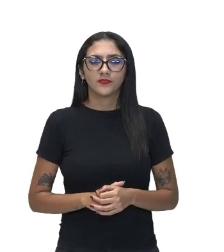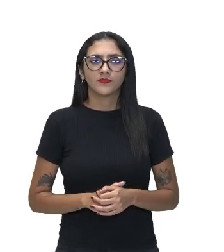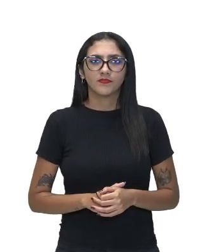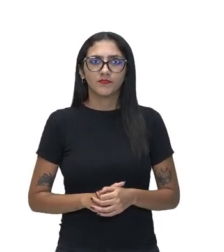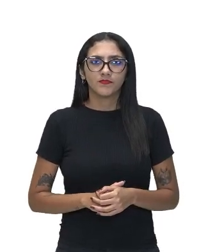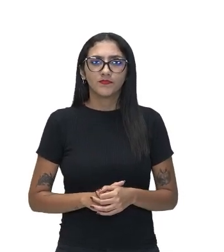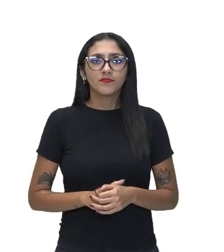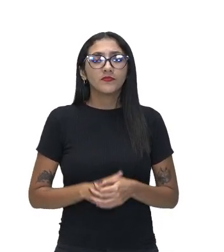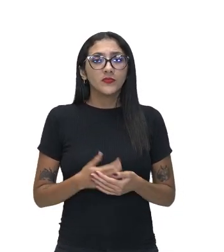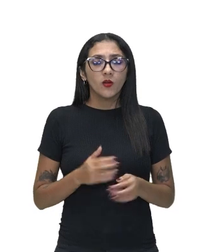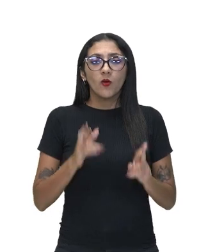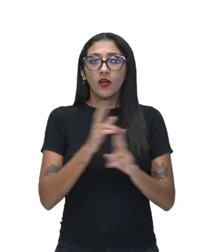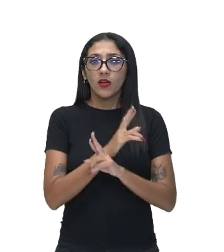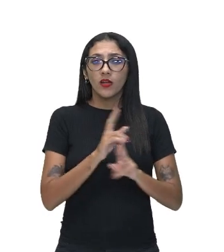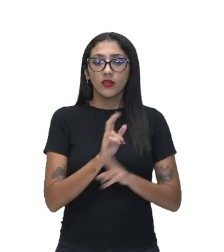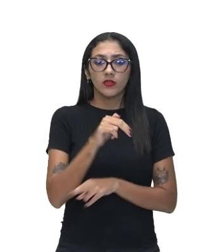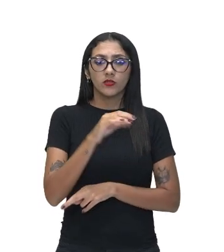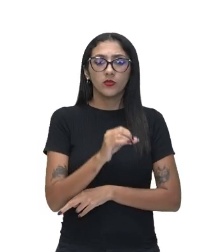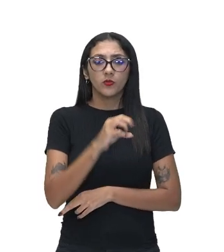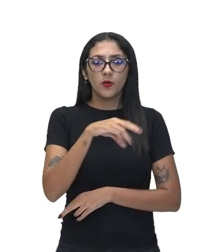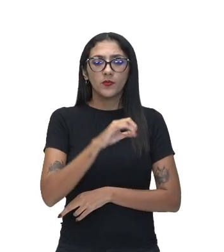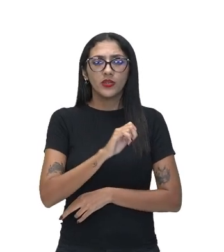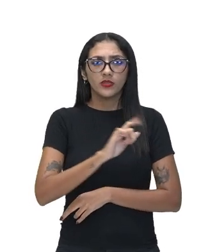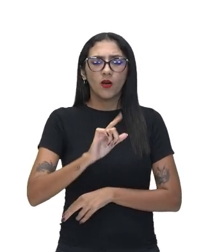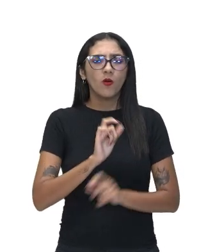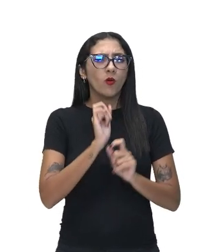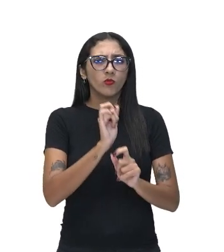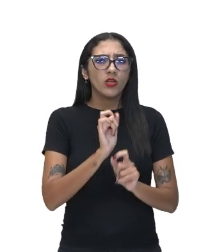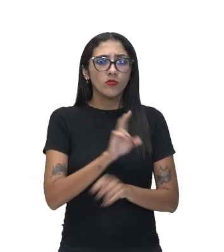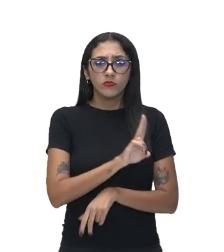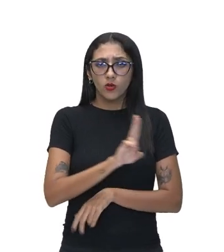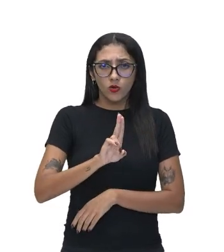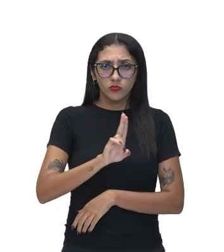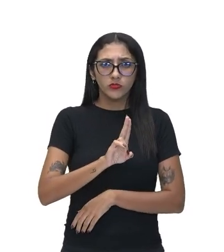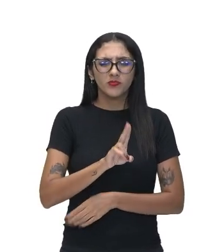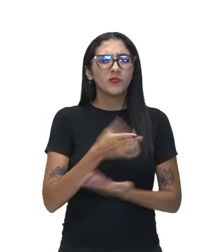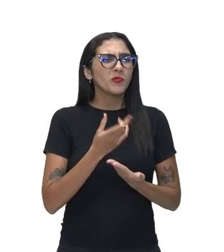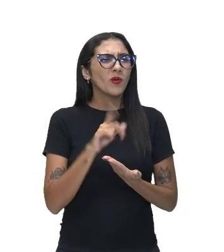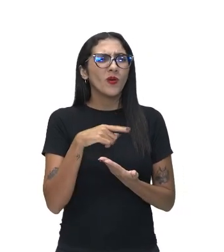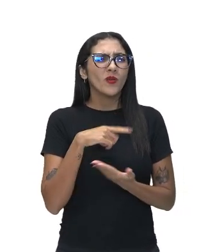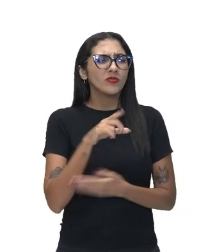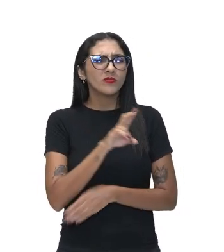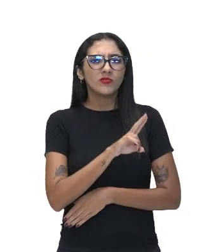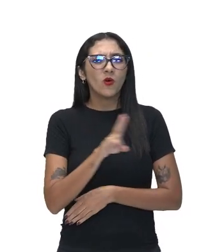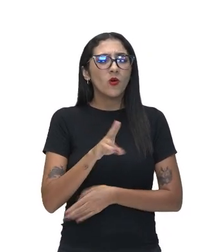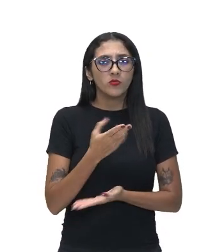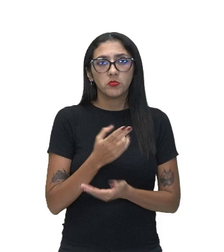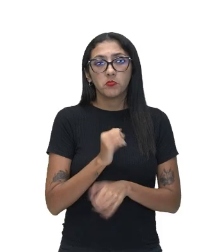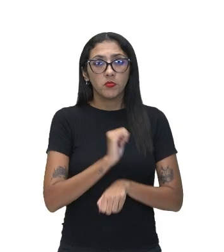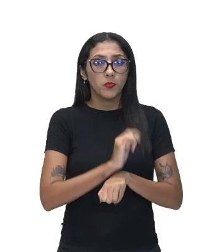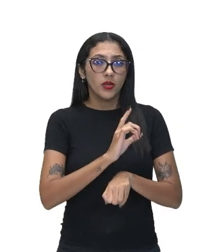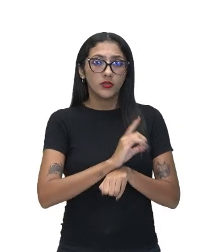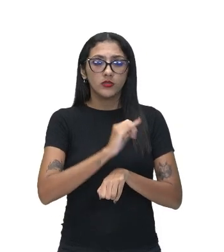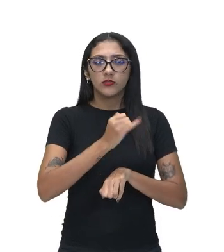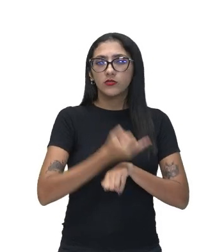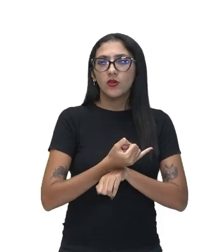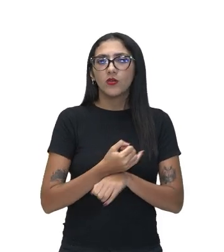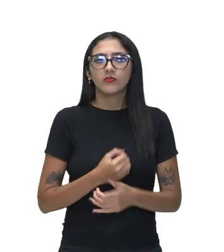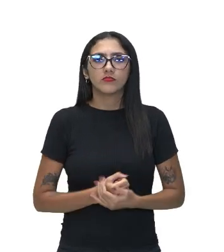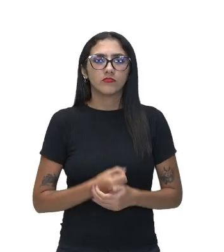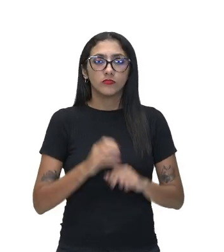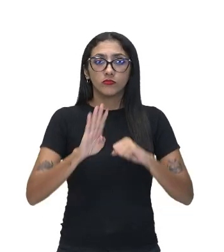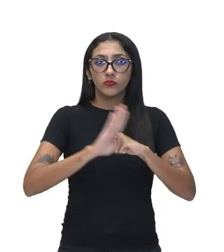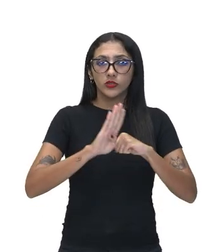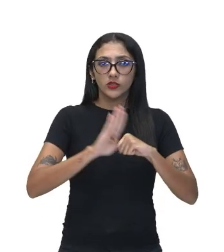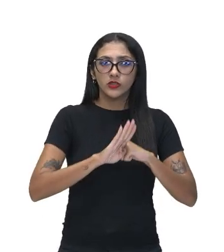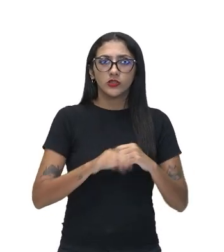regência nominal, o termo regente é um nome, certo? E que nome será este? Um adjetivo, um substantivo,